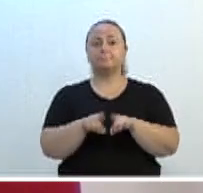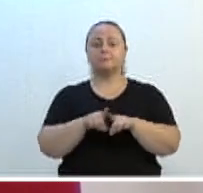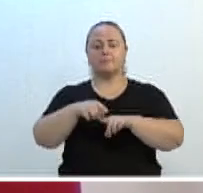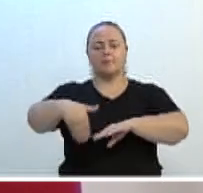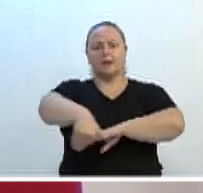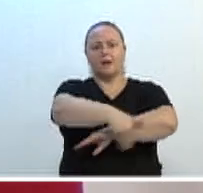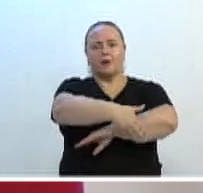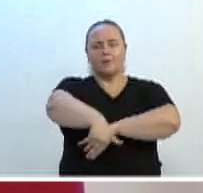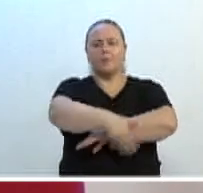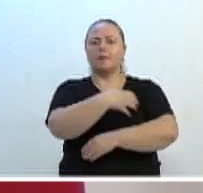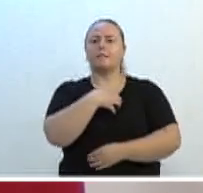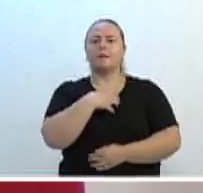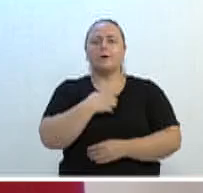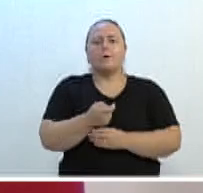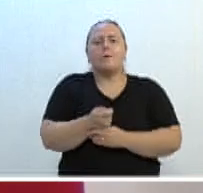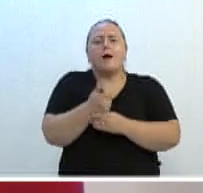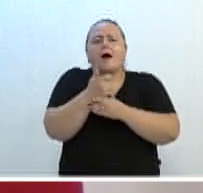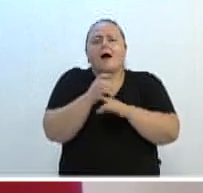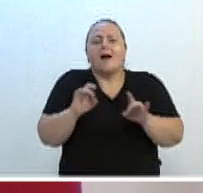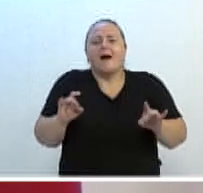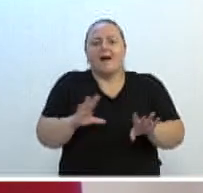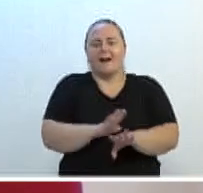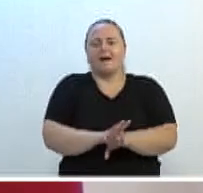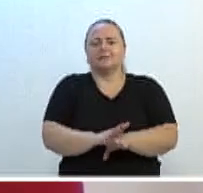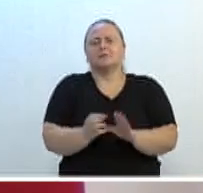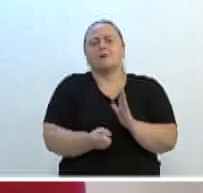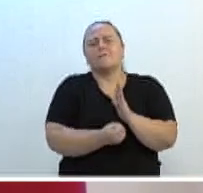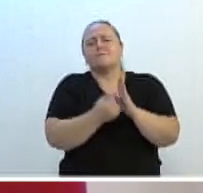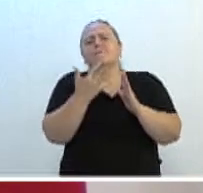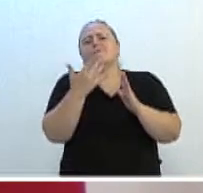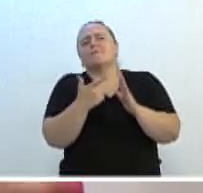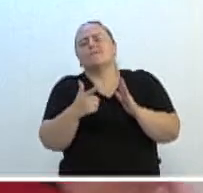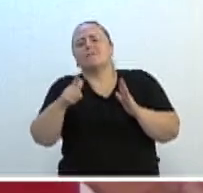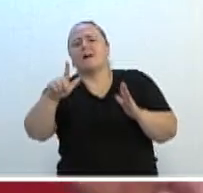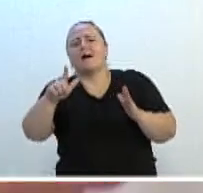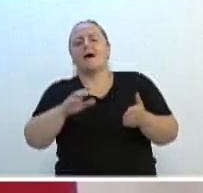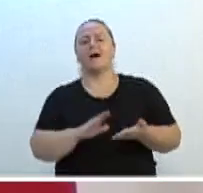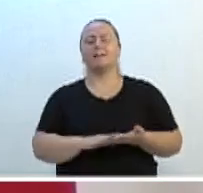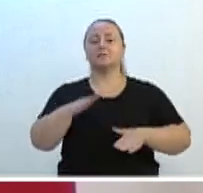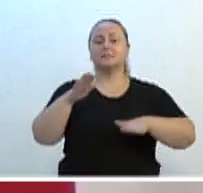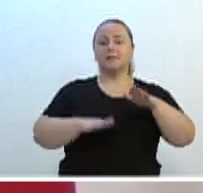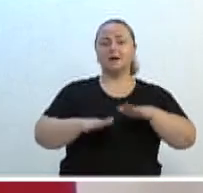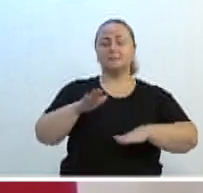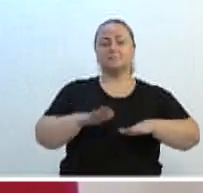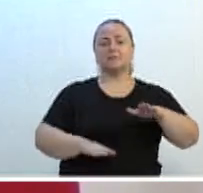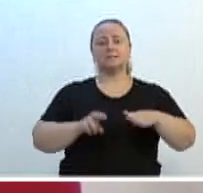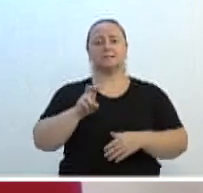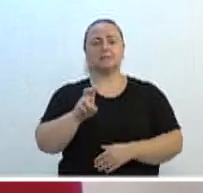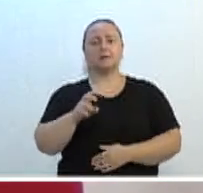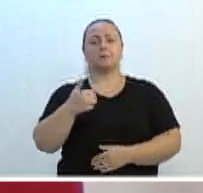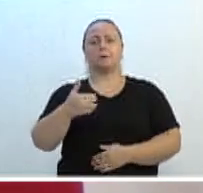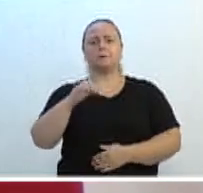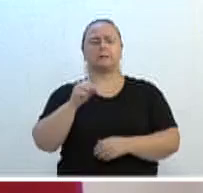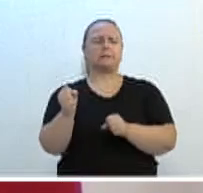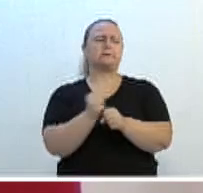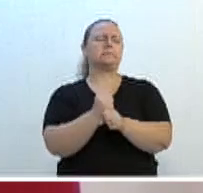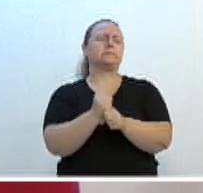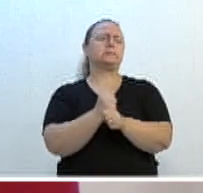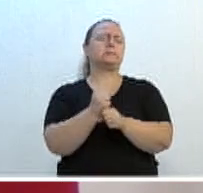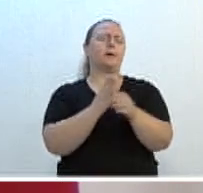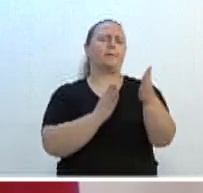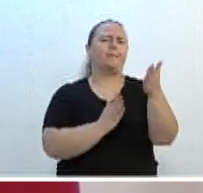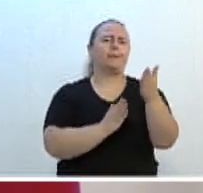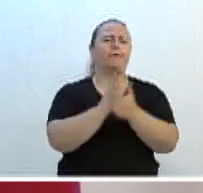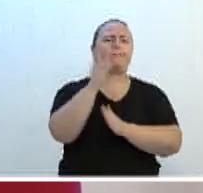quase conclusas. E tantas outras obras que nós estamos reivindicando, que às vezes leva 5, 10 anos, até aprovar projeto, até